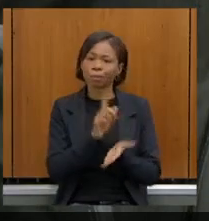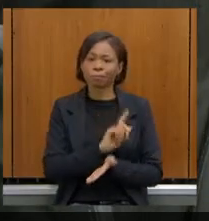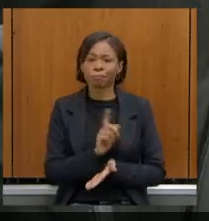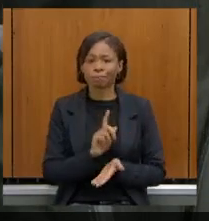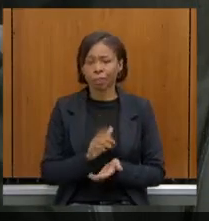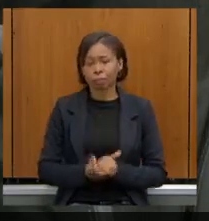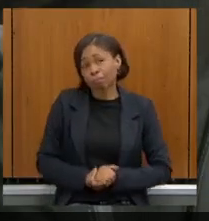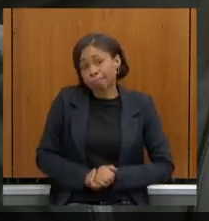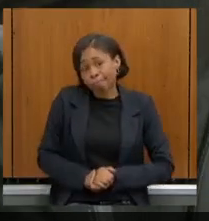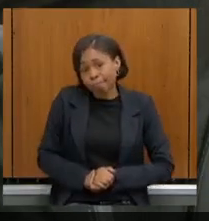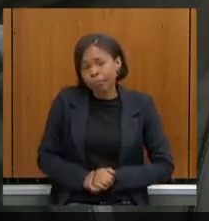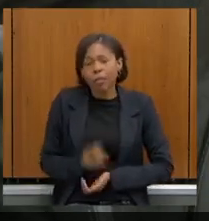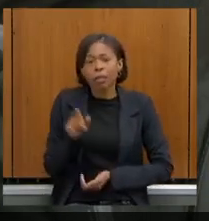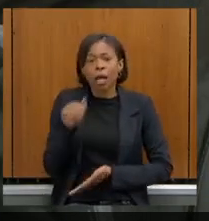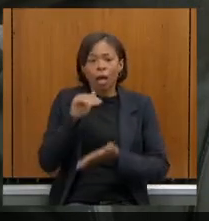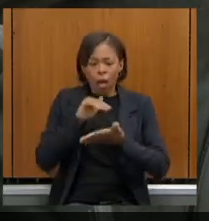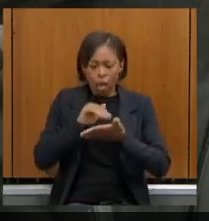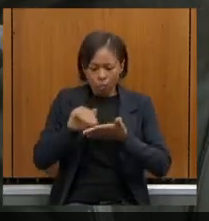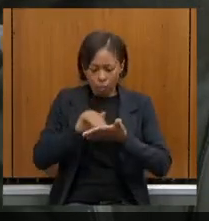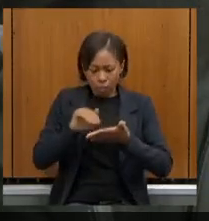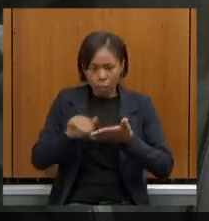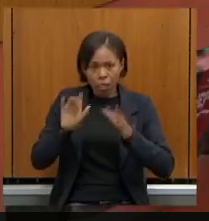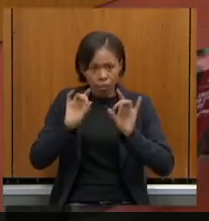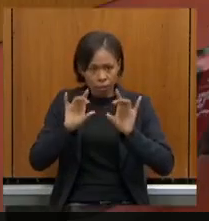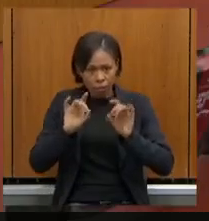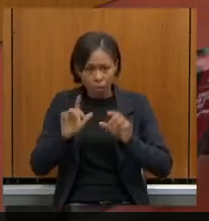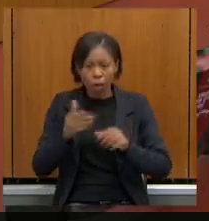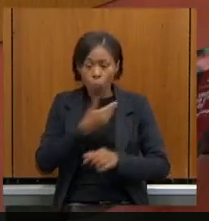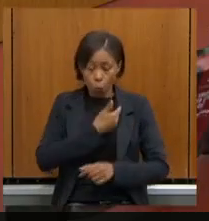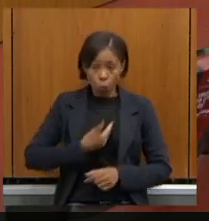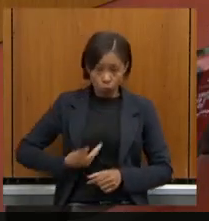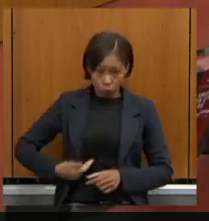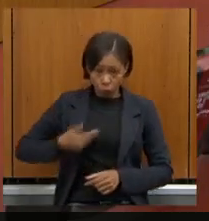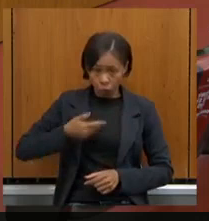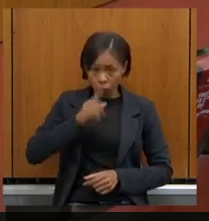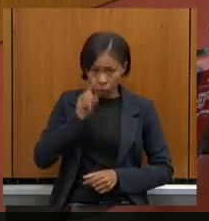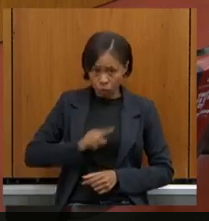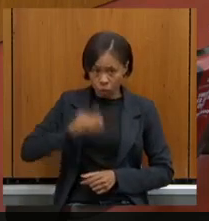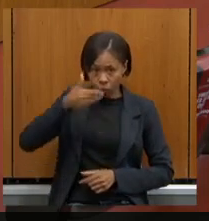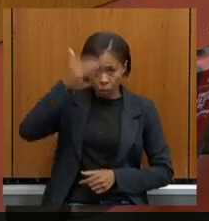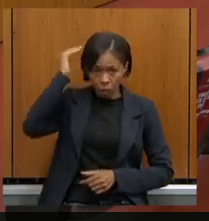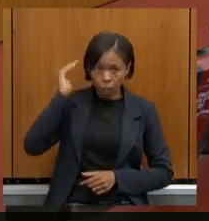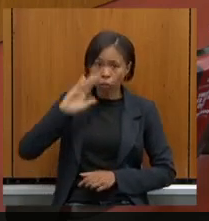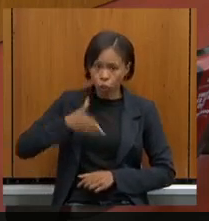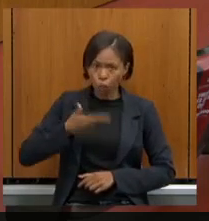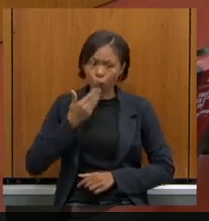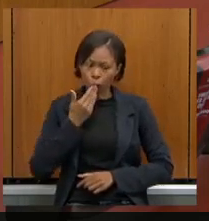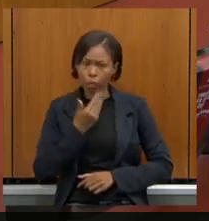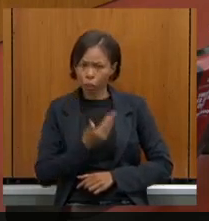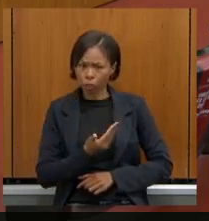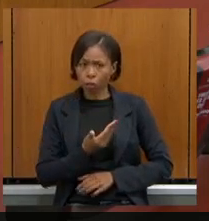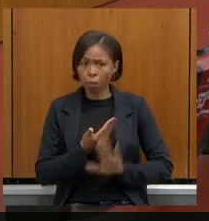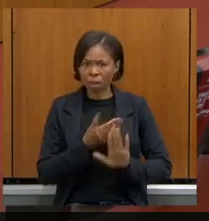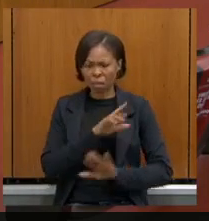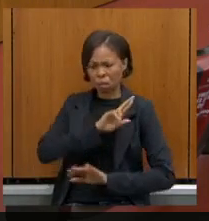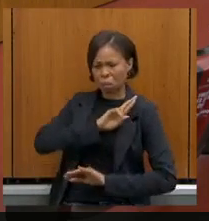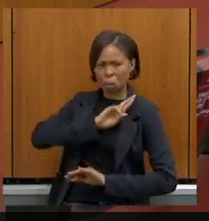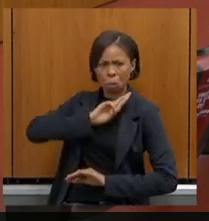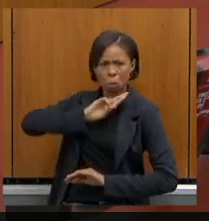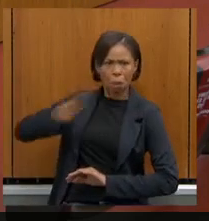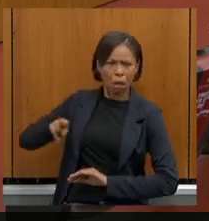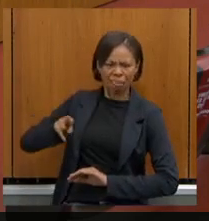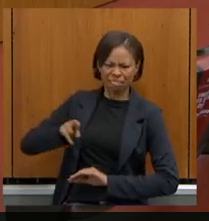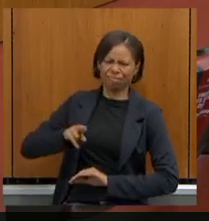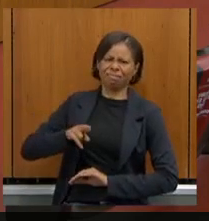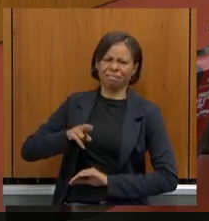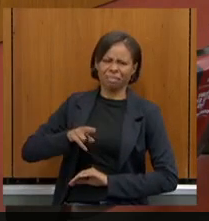a Secretaria Especial o Governador Romeu Zema pediu e houve uma resposta para ele muito deselegante sabe com